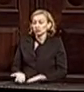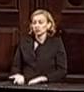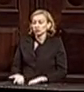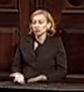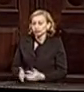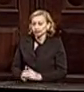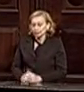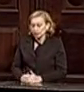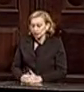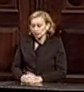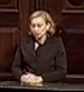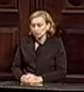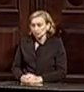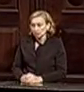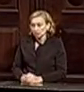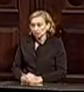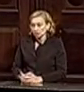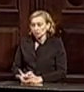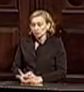A